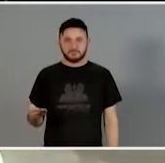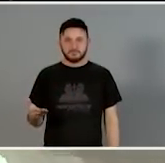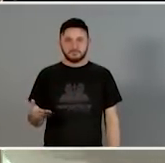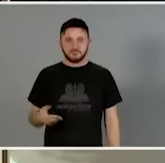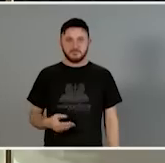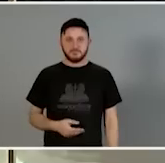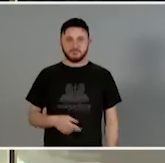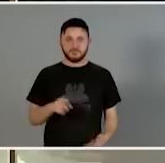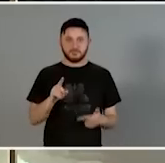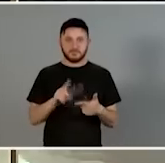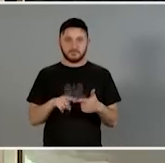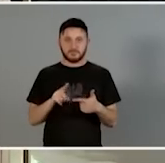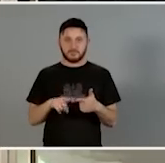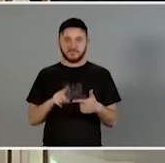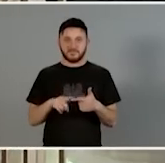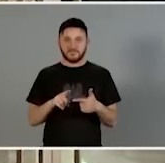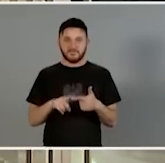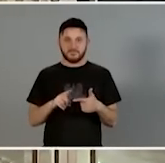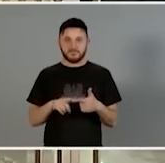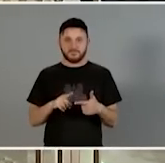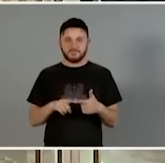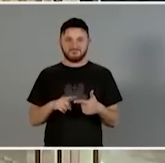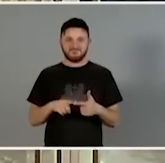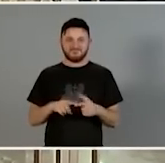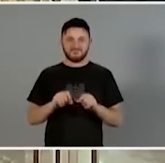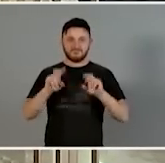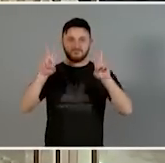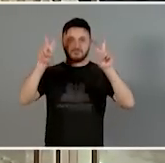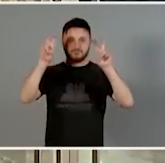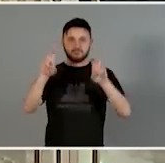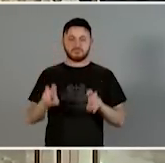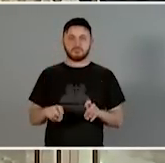dessa segunda imagem das 24 horas.